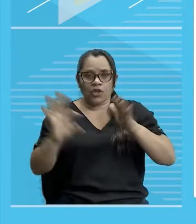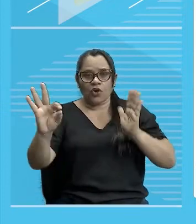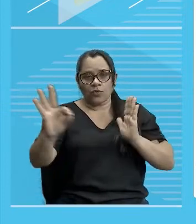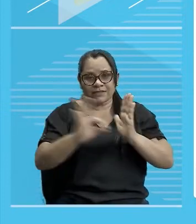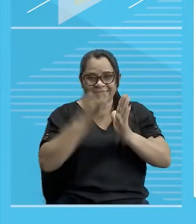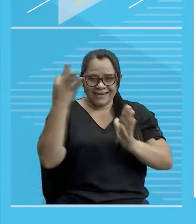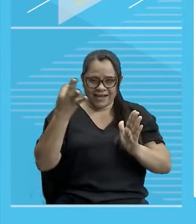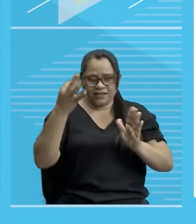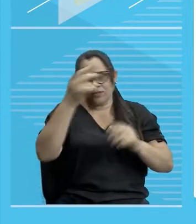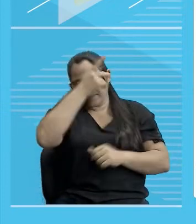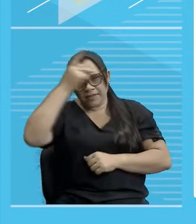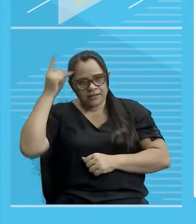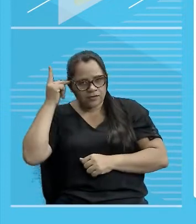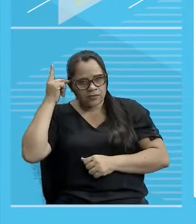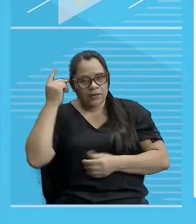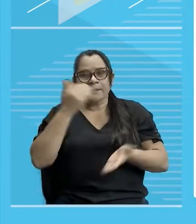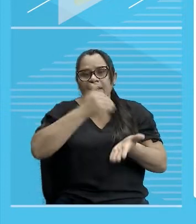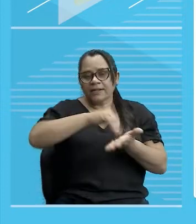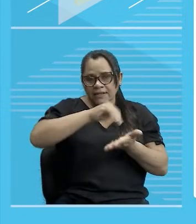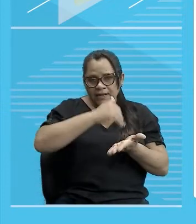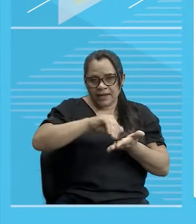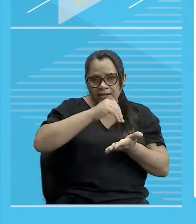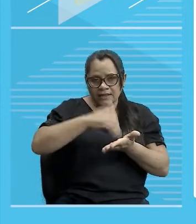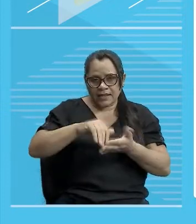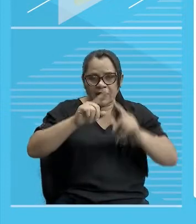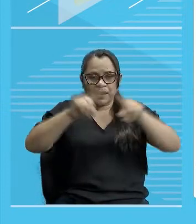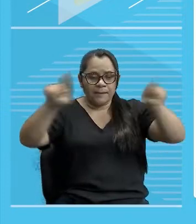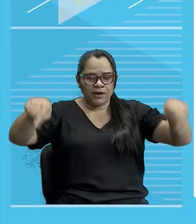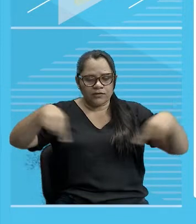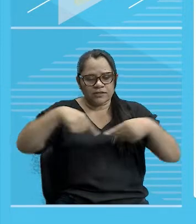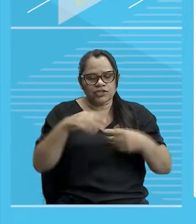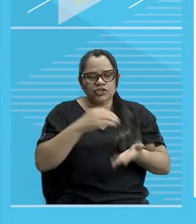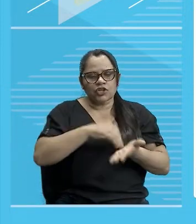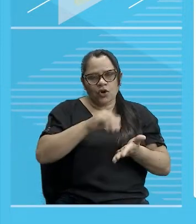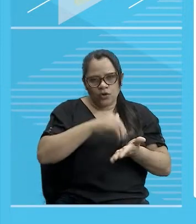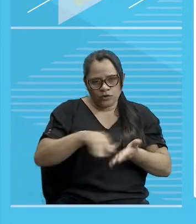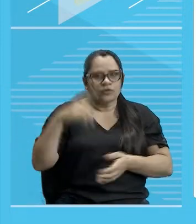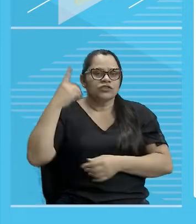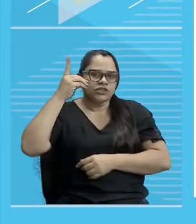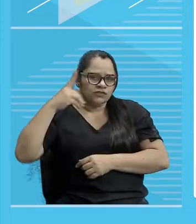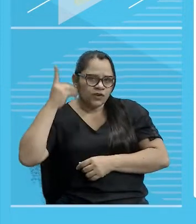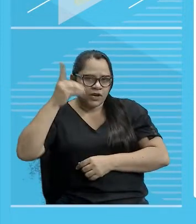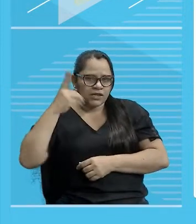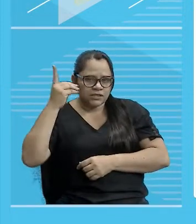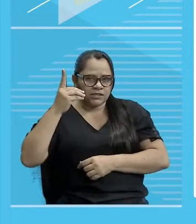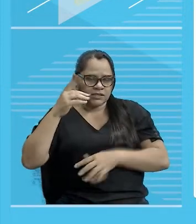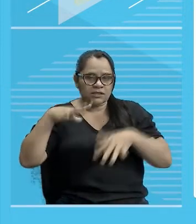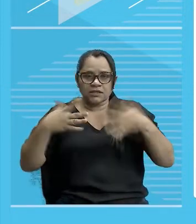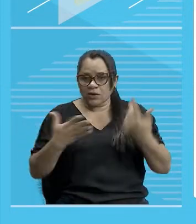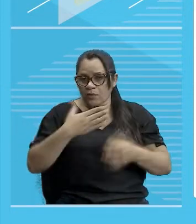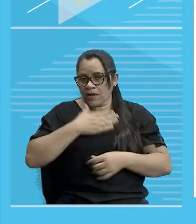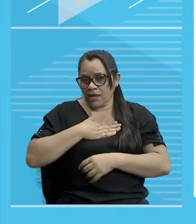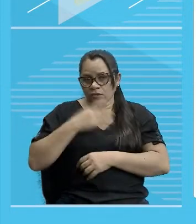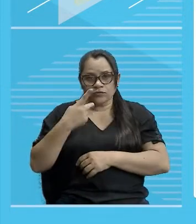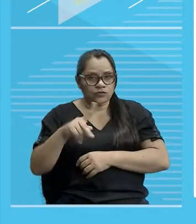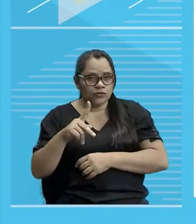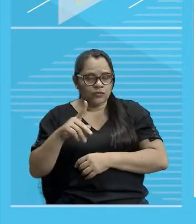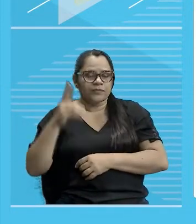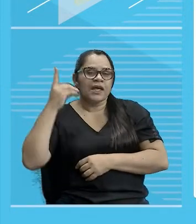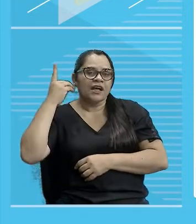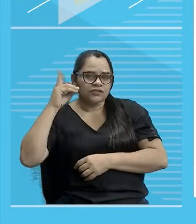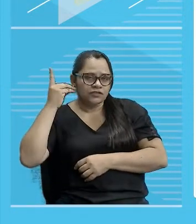vai ser minha secretária no meu escritório de advocacia vamos supor que eu sou advogado